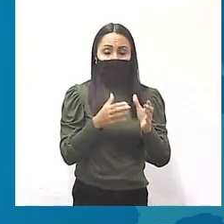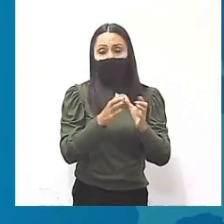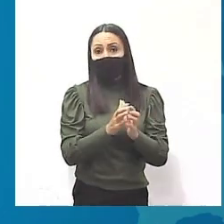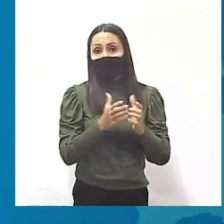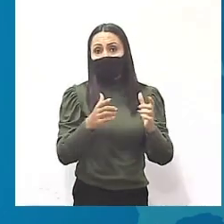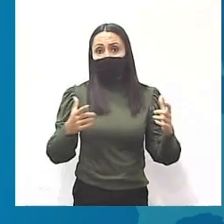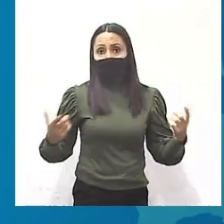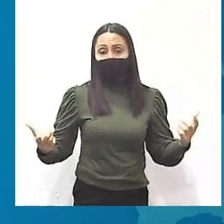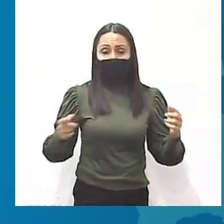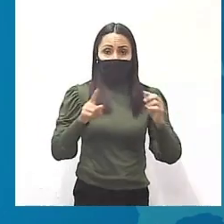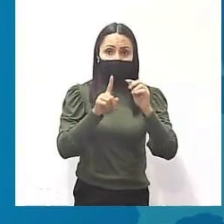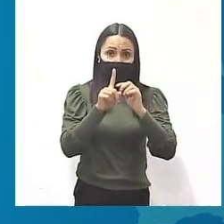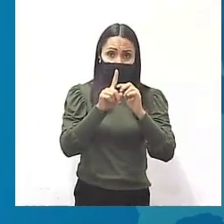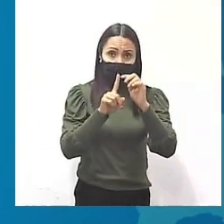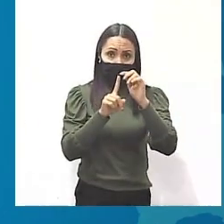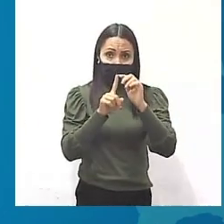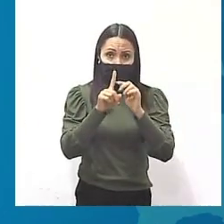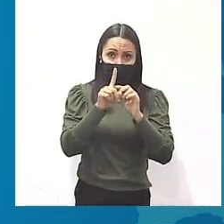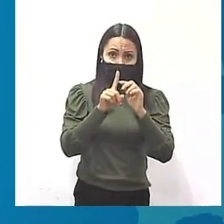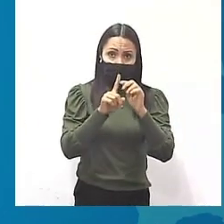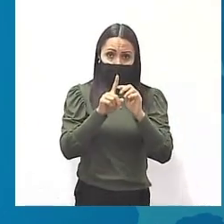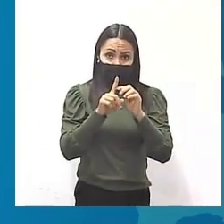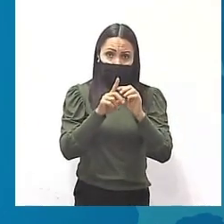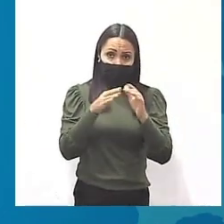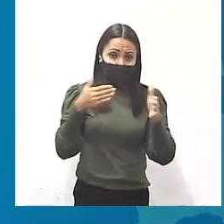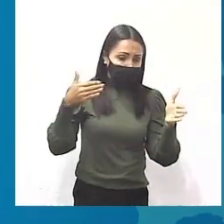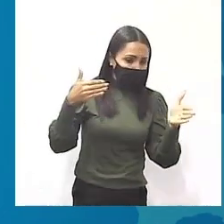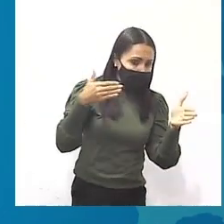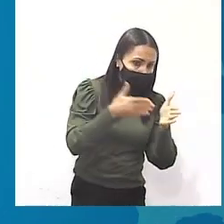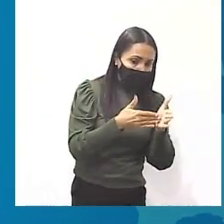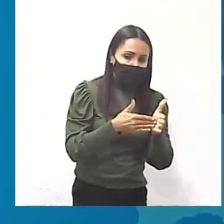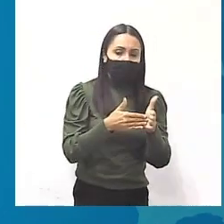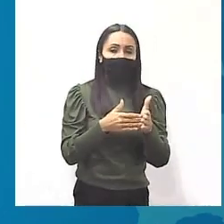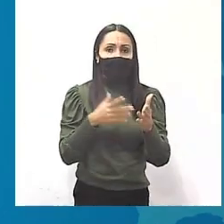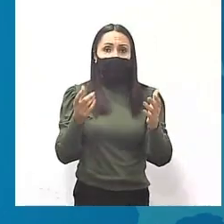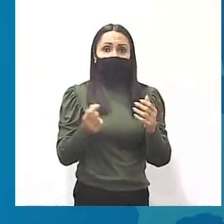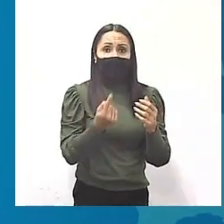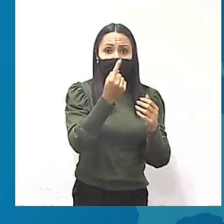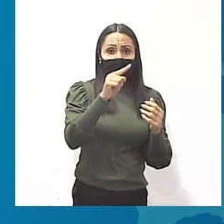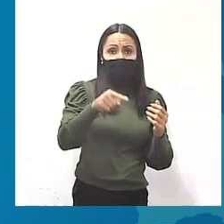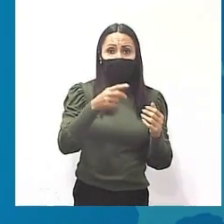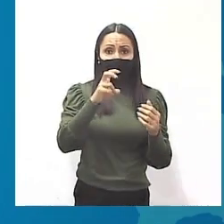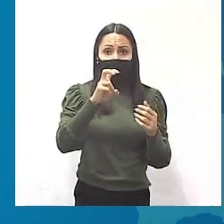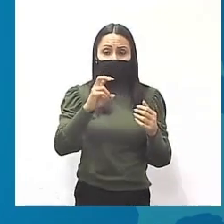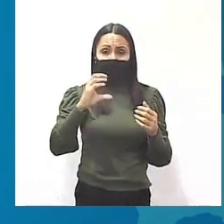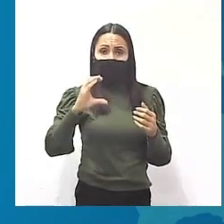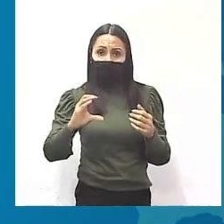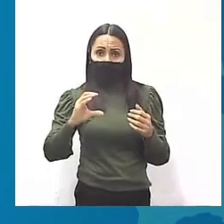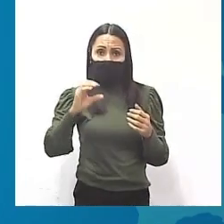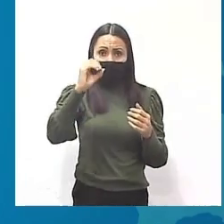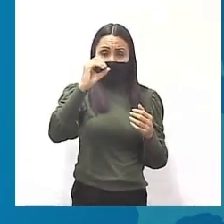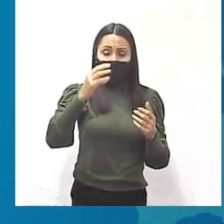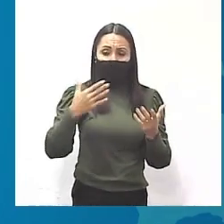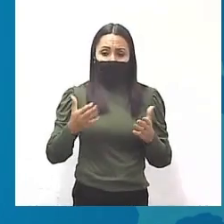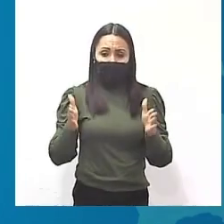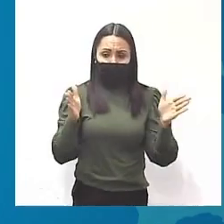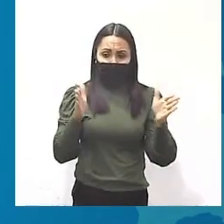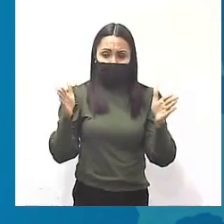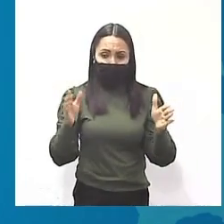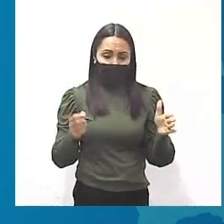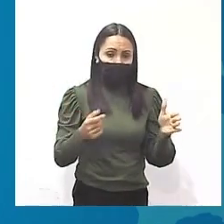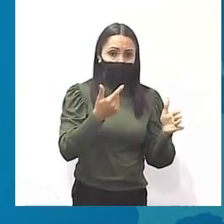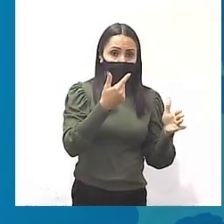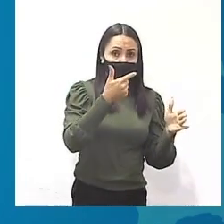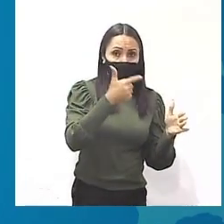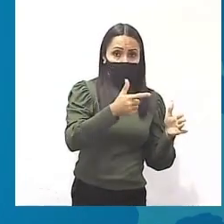da temperatura média global do nosso planeta, que é de 1,5 graus, até